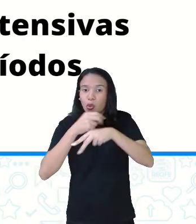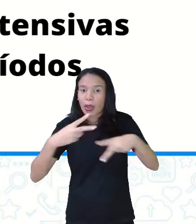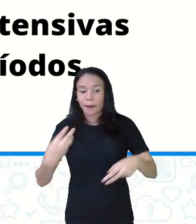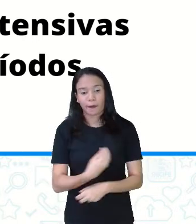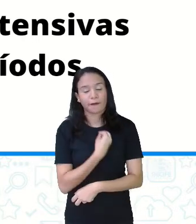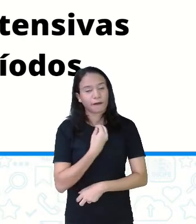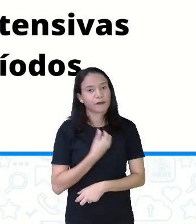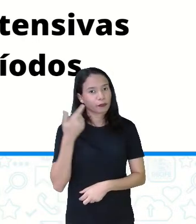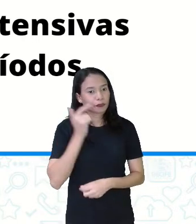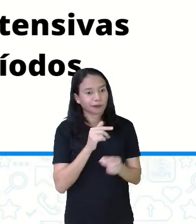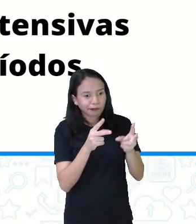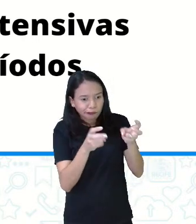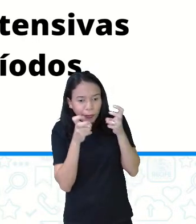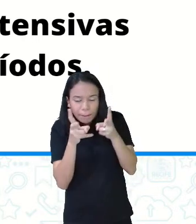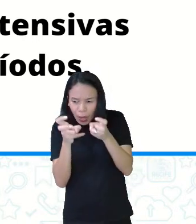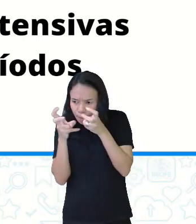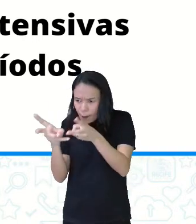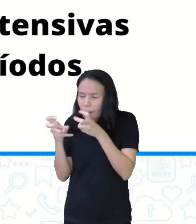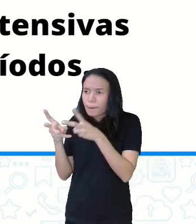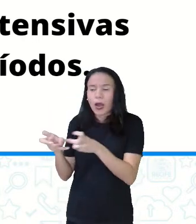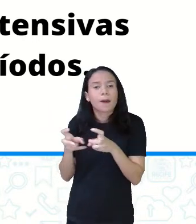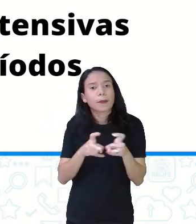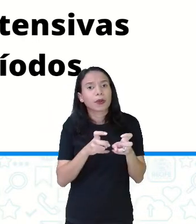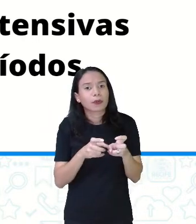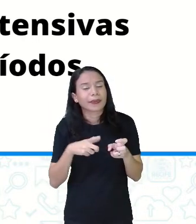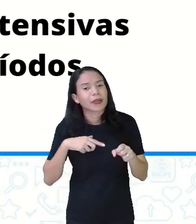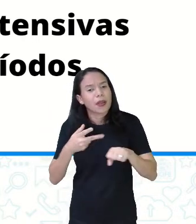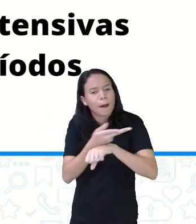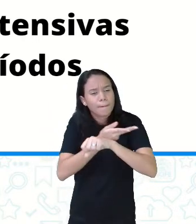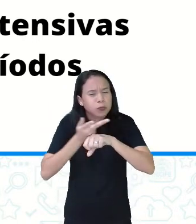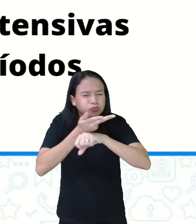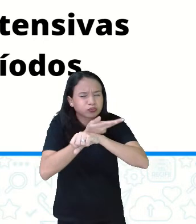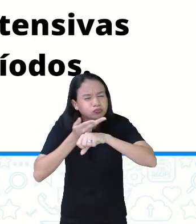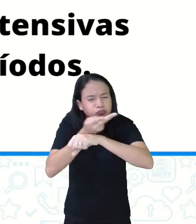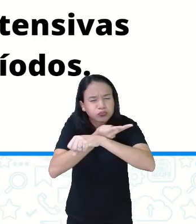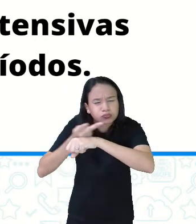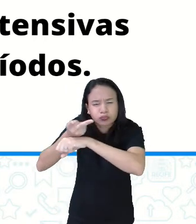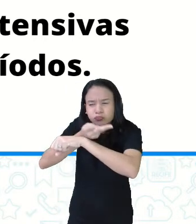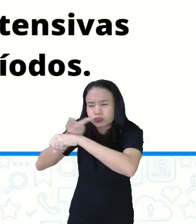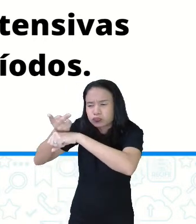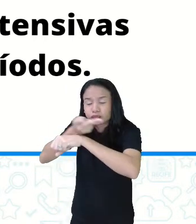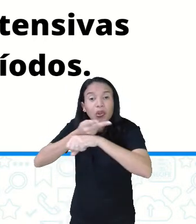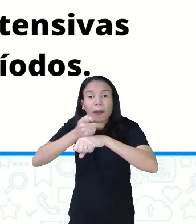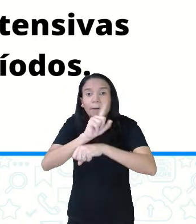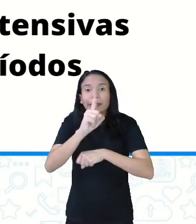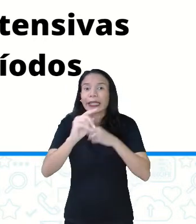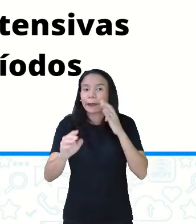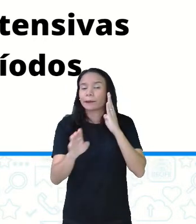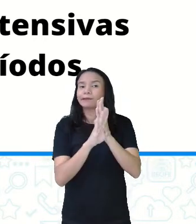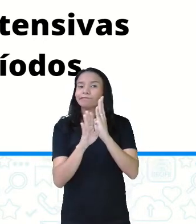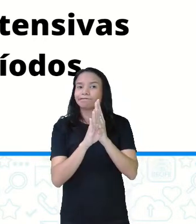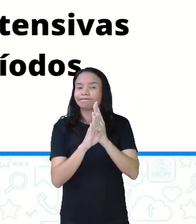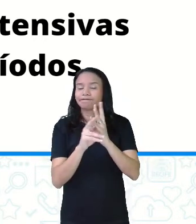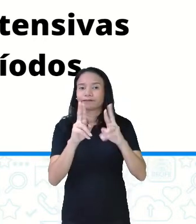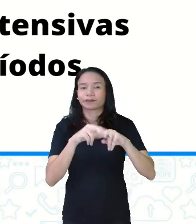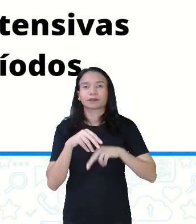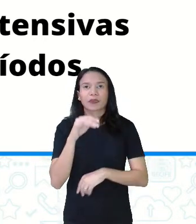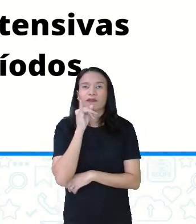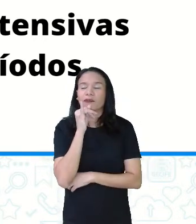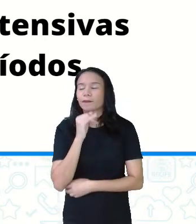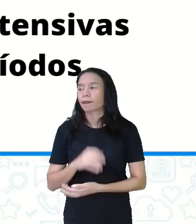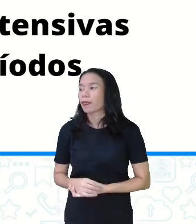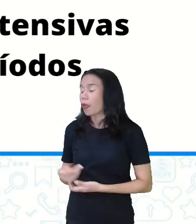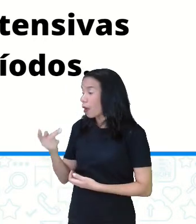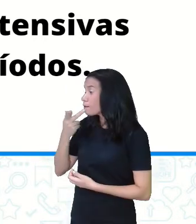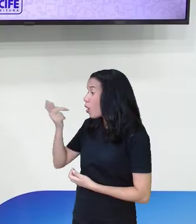é identificado, mesmo com intensivas buscas em diferentes períodos. Ou seja, não é simplesmente